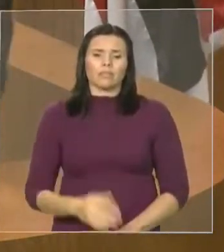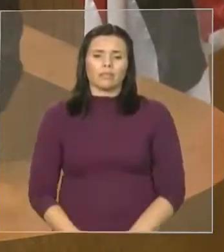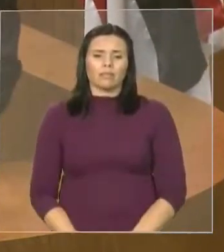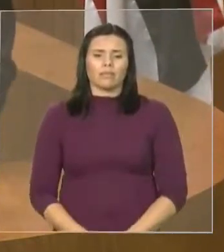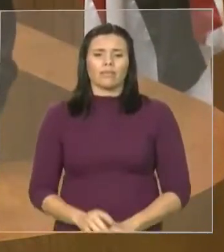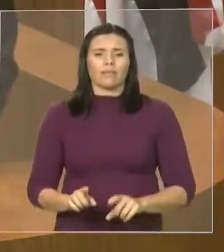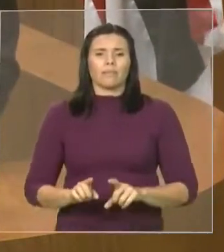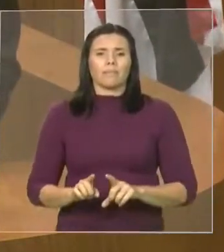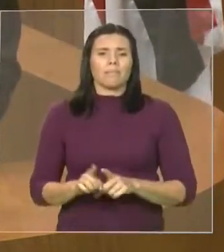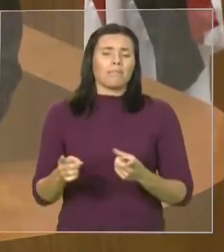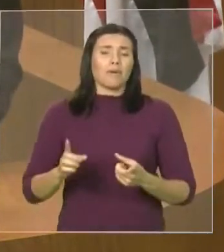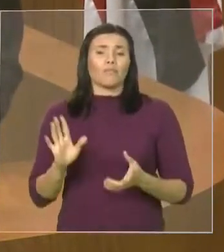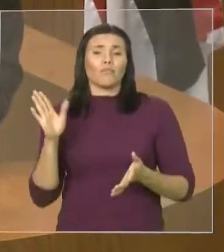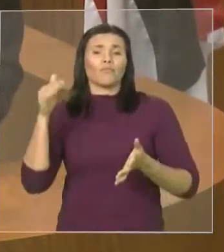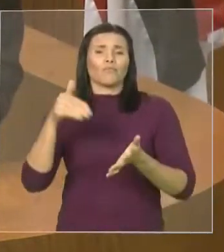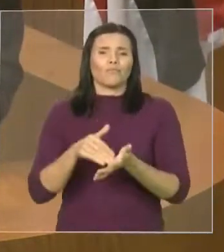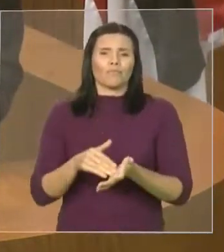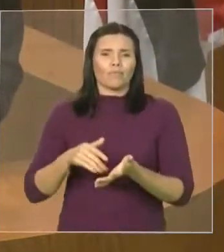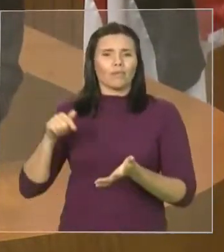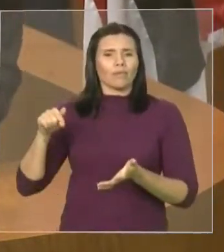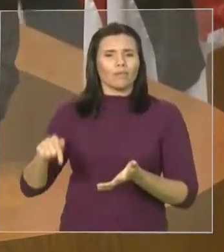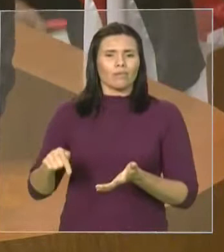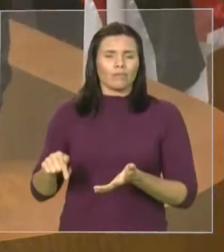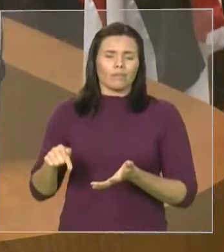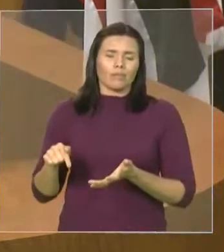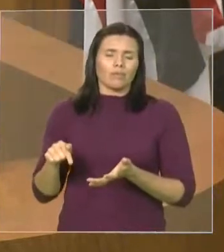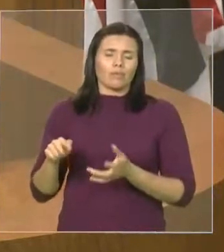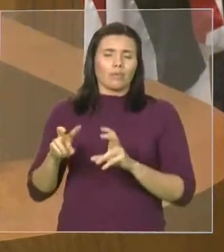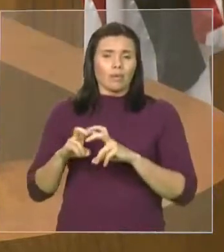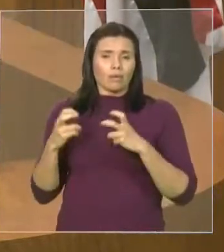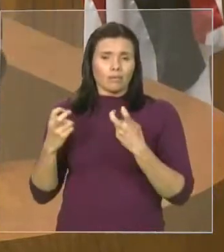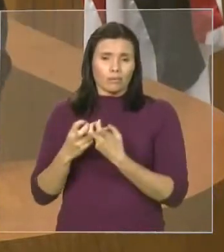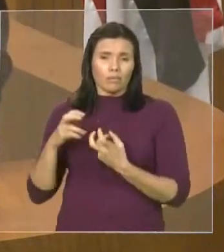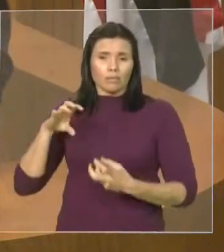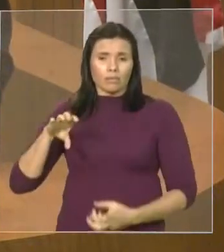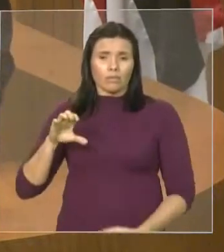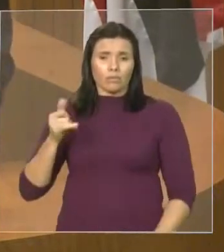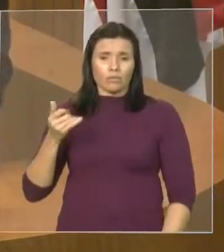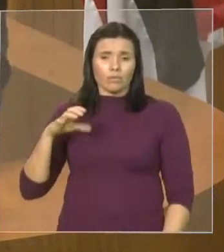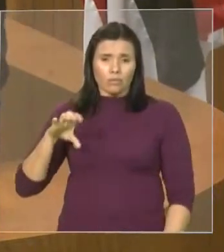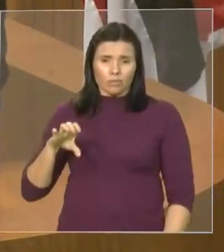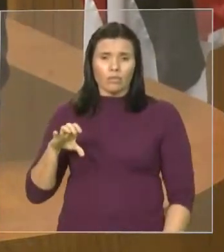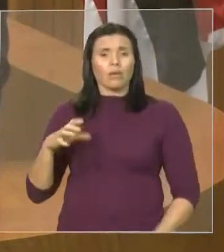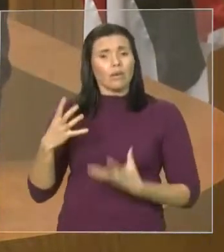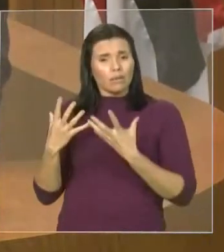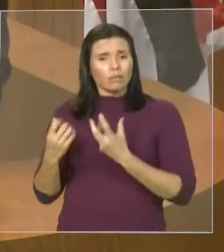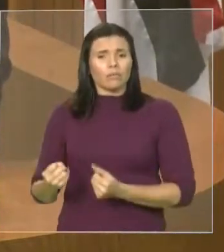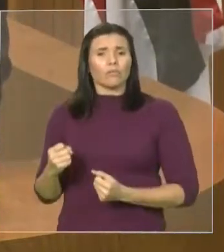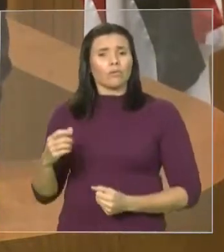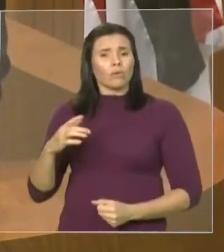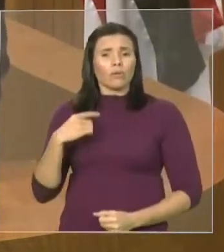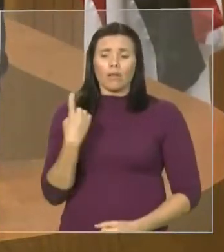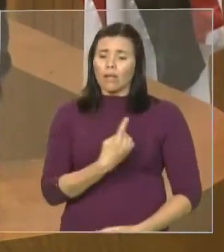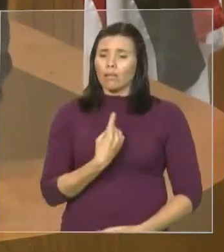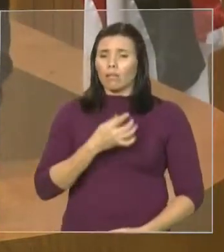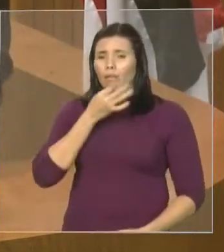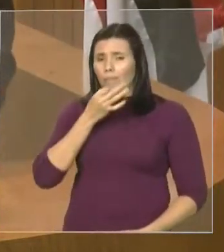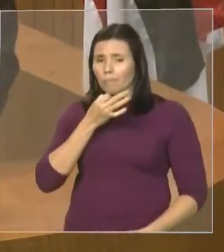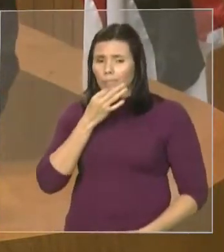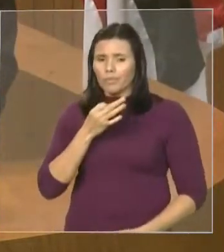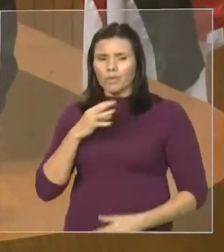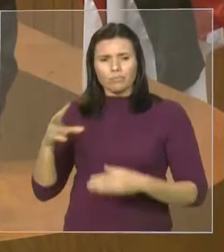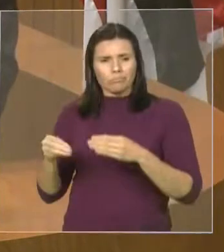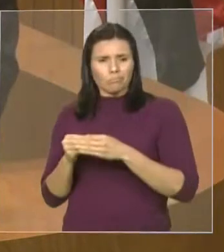acolher a emenda que nós apresentamos, assegurando a participação dos estudantes, assegurando a participação